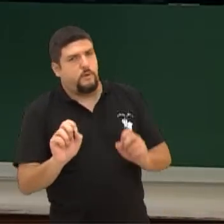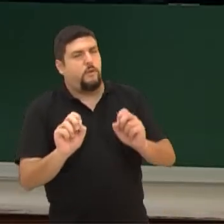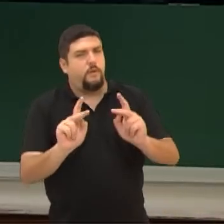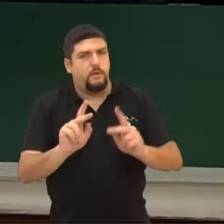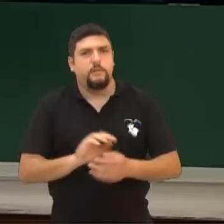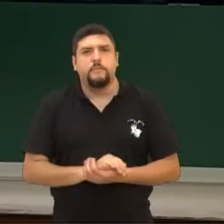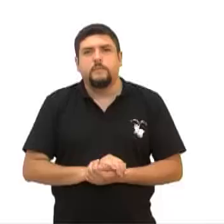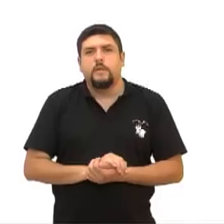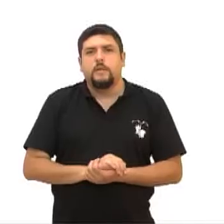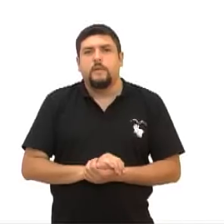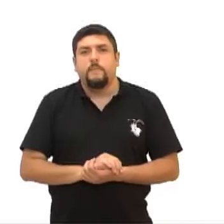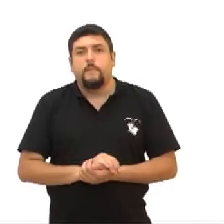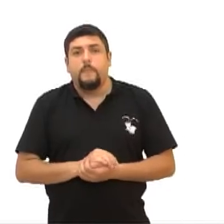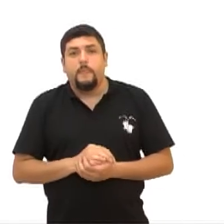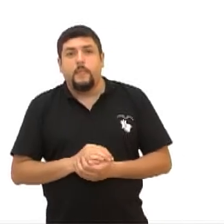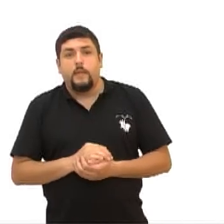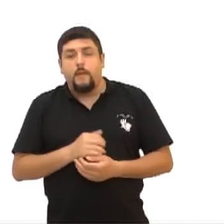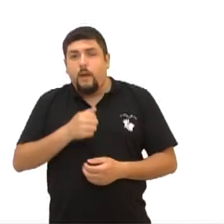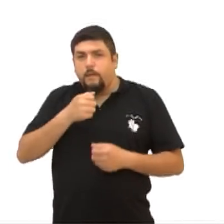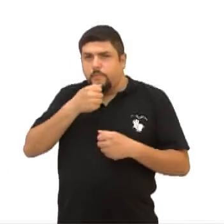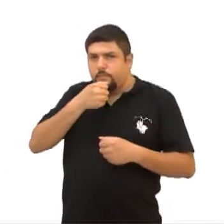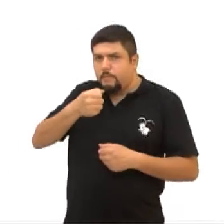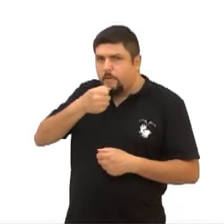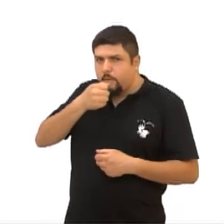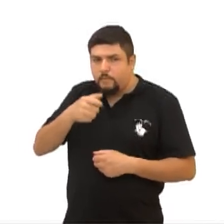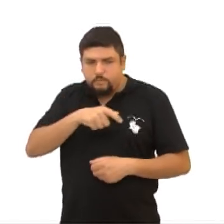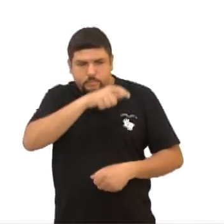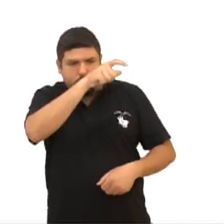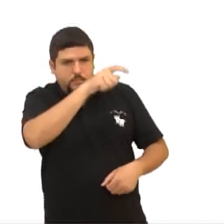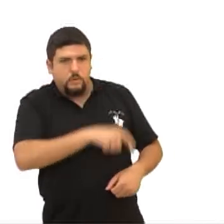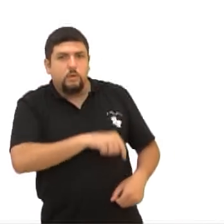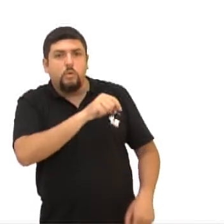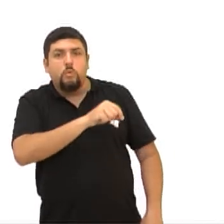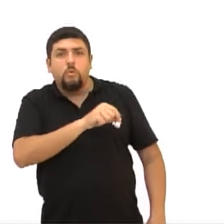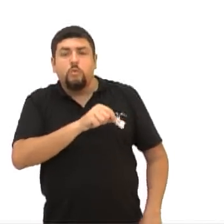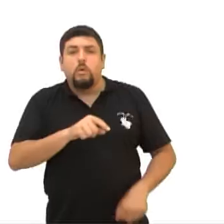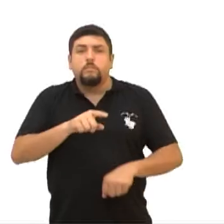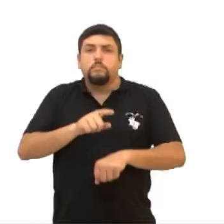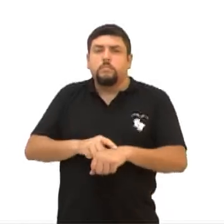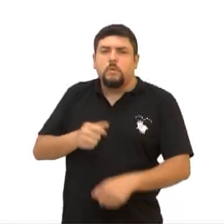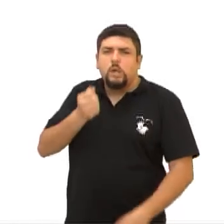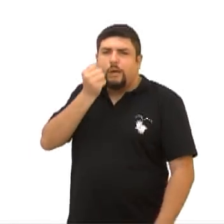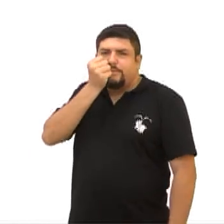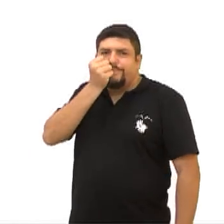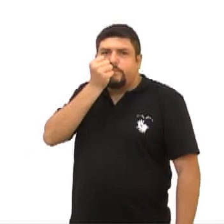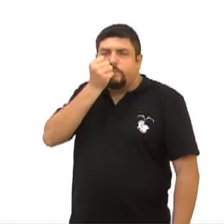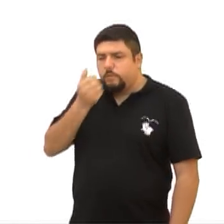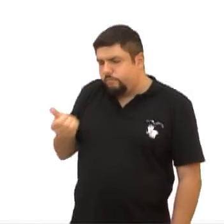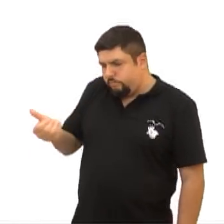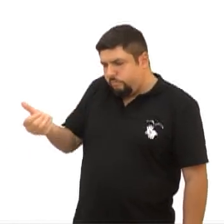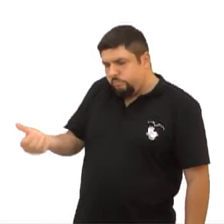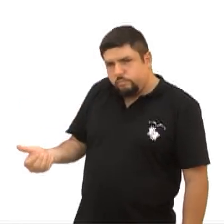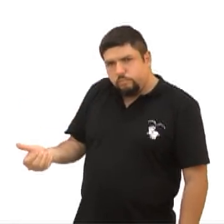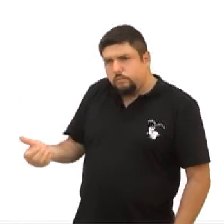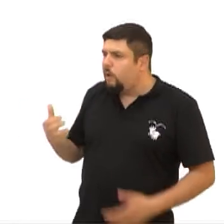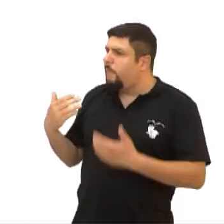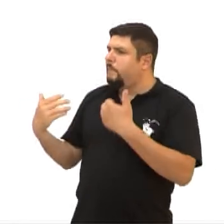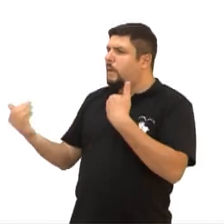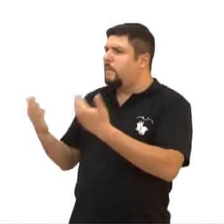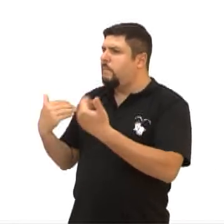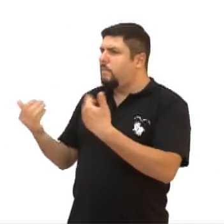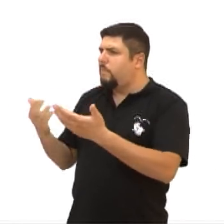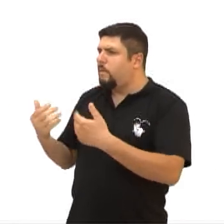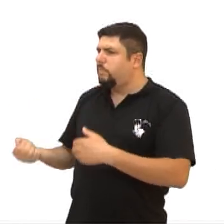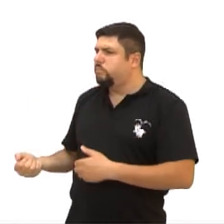a repórter provavelmente deve ter gravado a entrevista em áudio e ou vídeo e